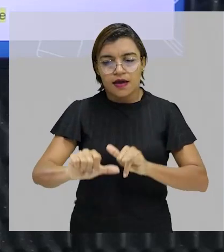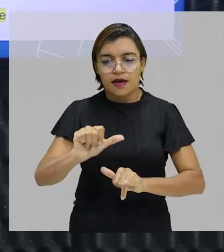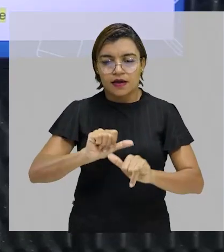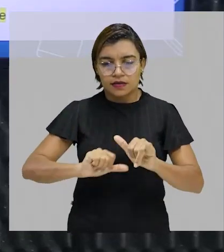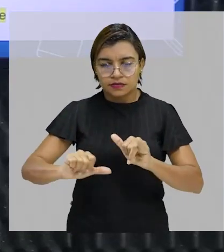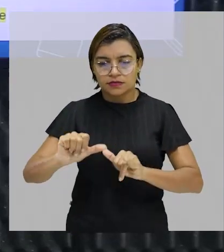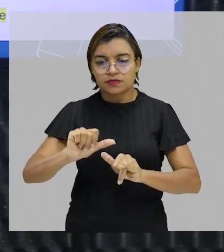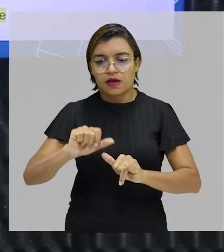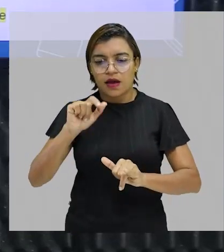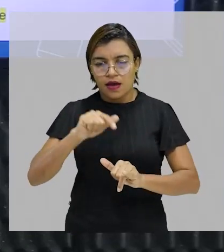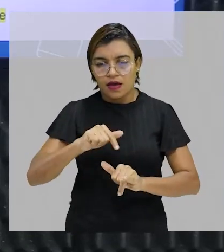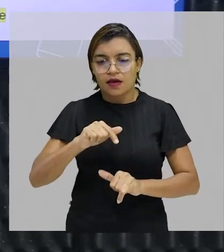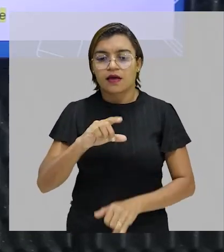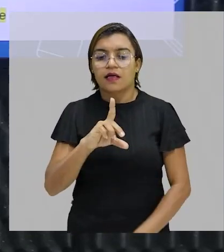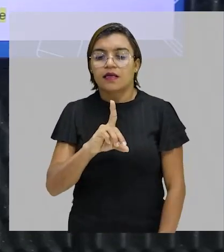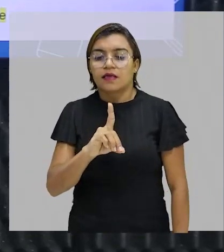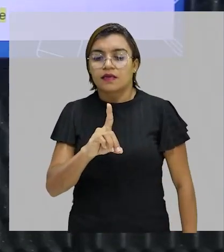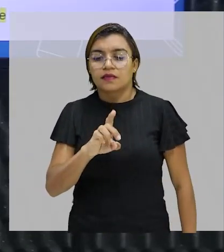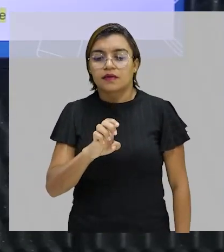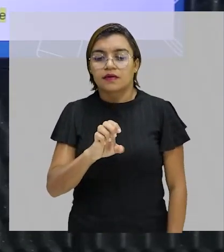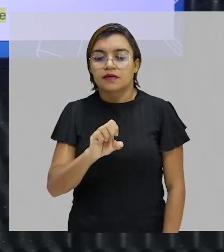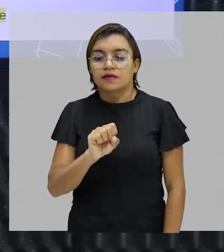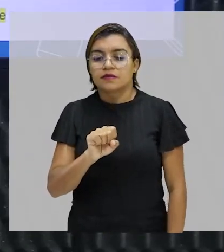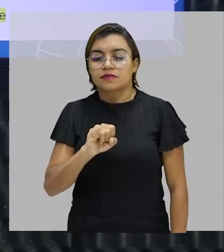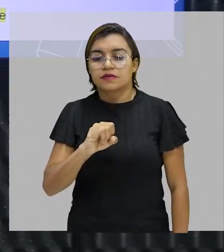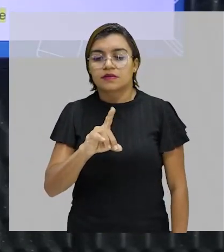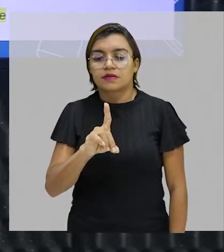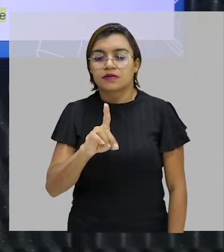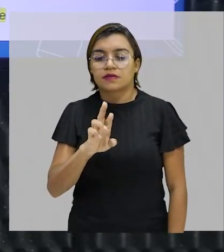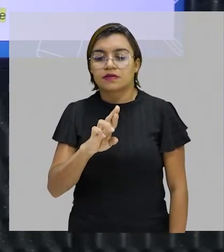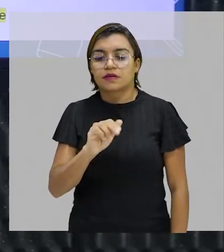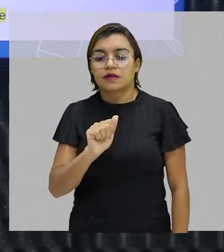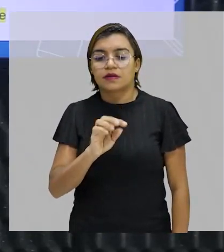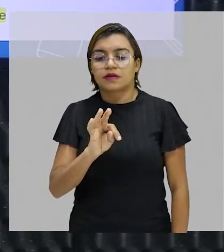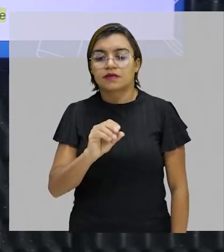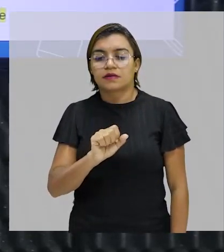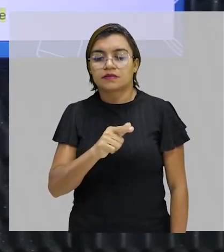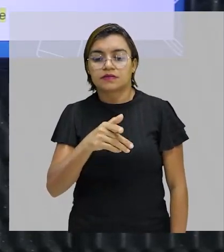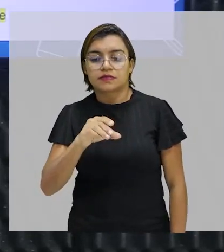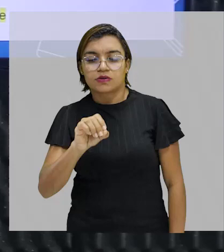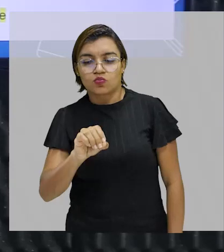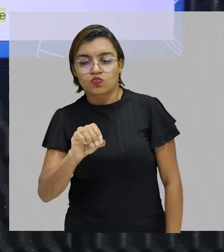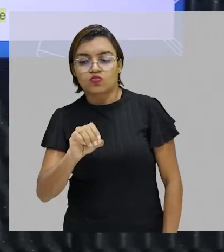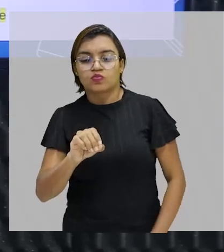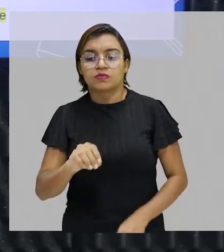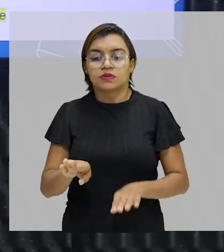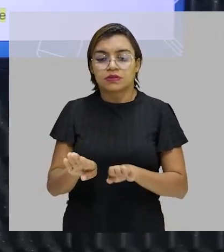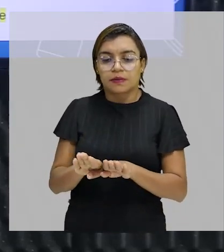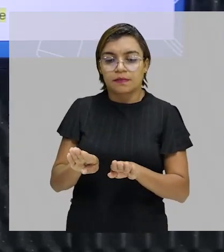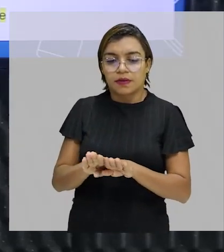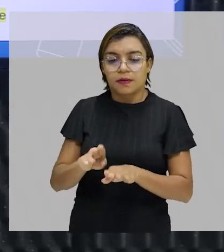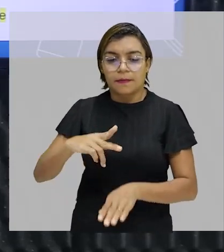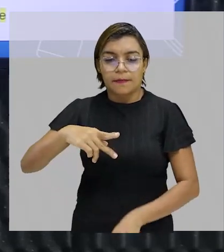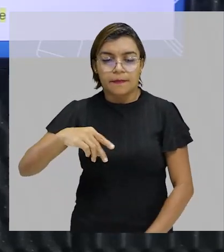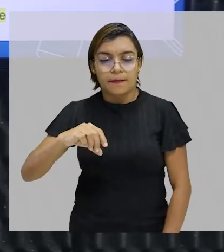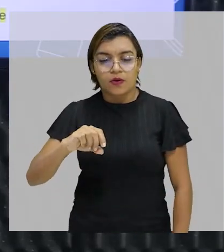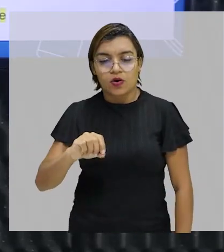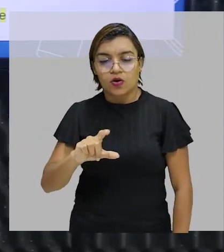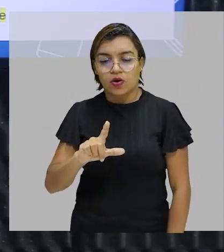de desidratação. De 1 para 2, se você observar